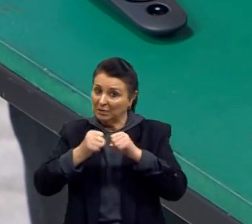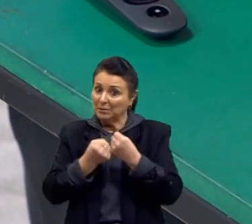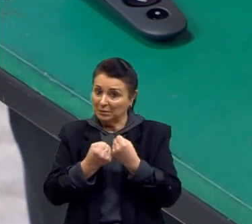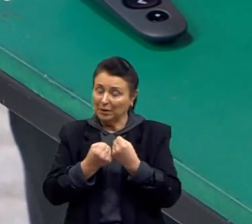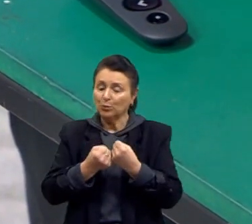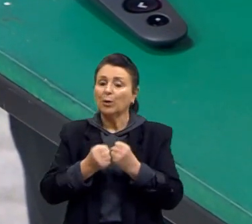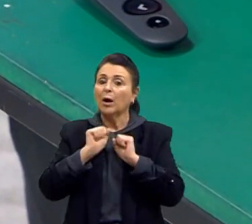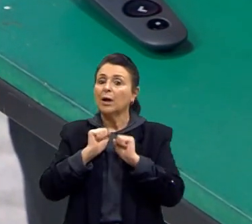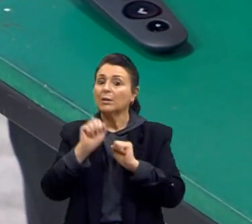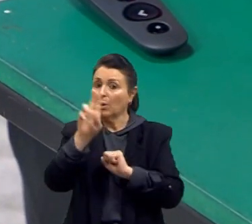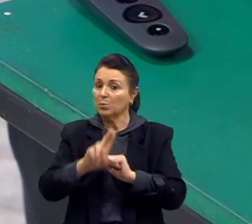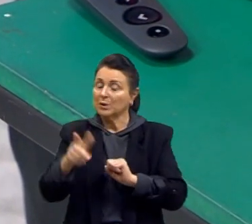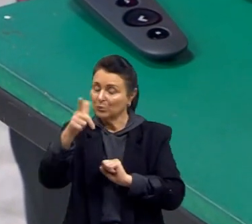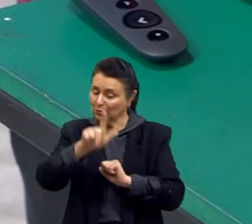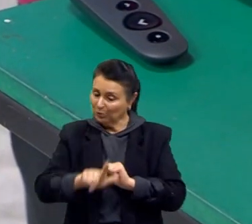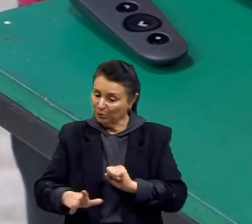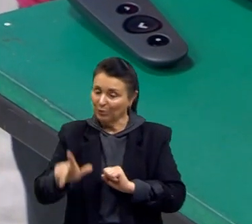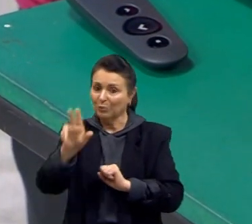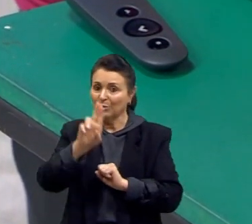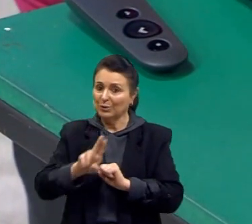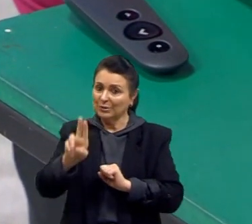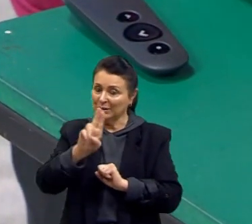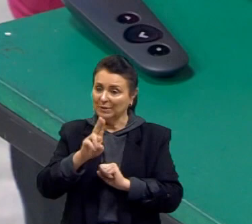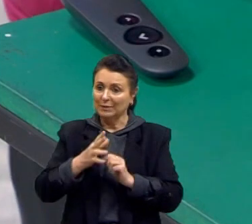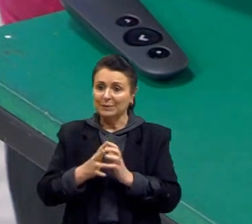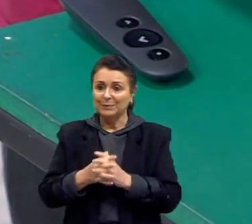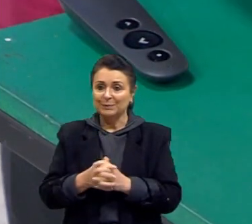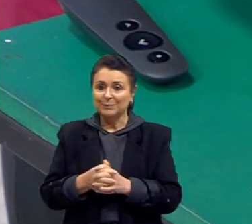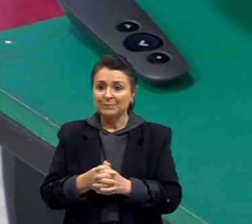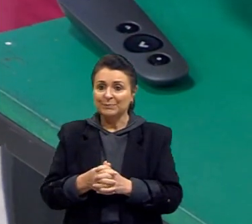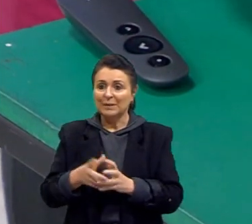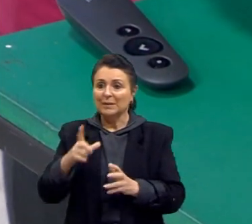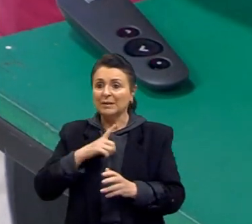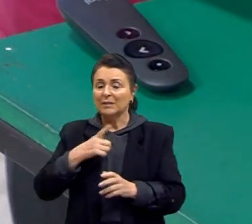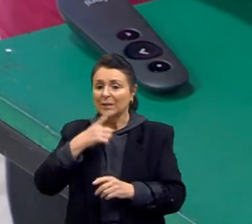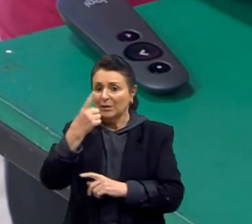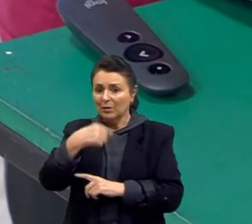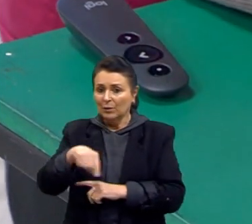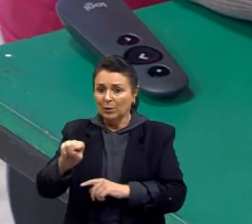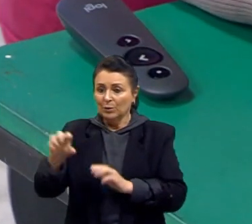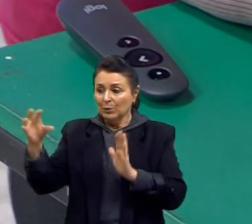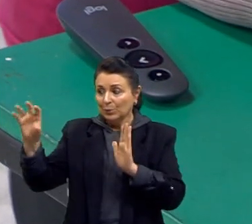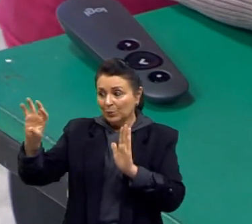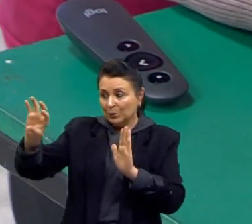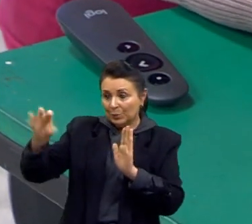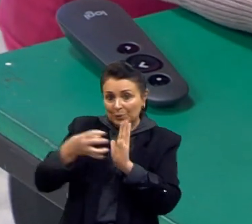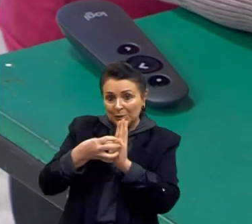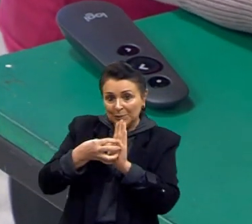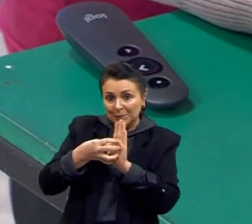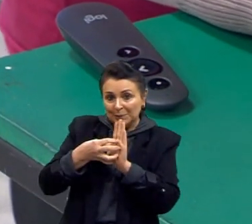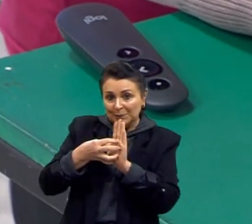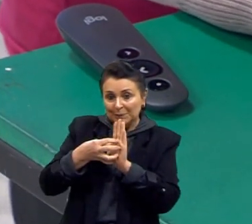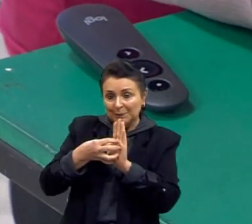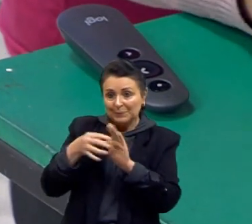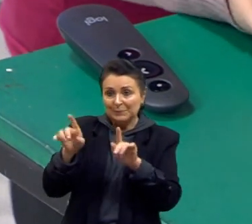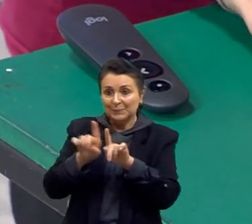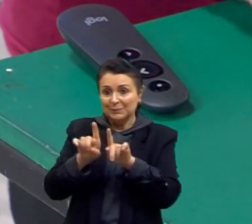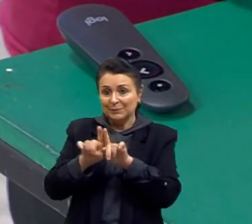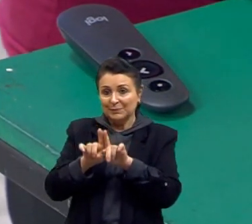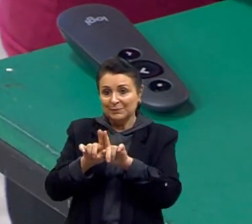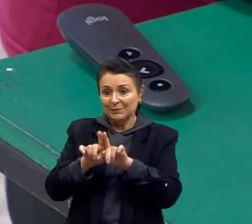né reutilizar alguns materiais esses equipamentos são aqui a gente tem um outro imo também um outro redondinho